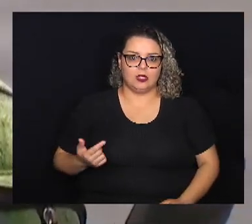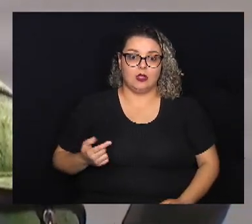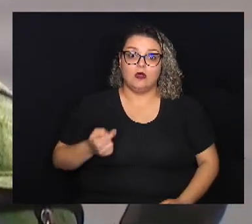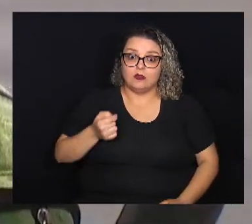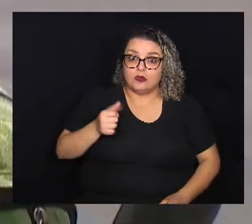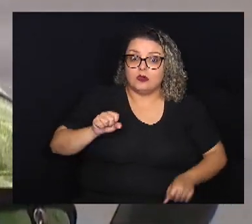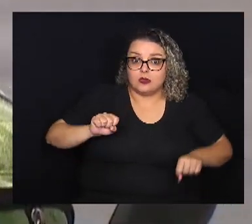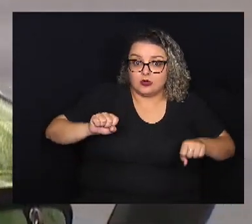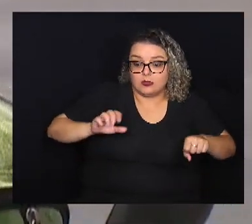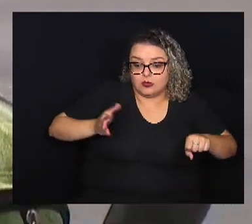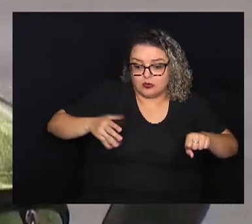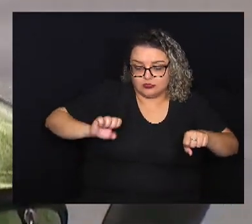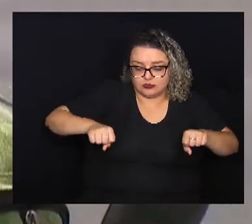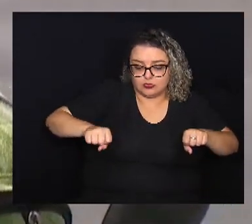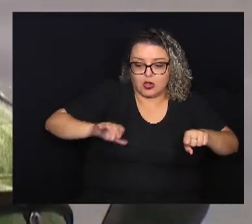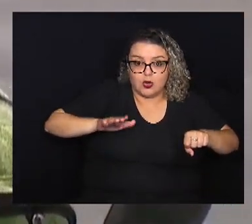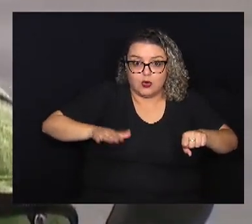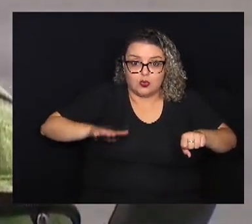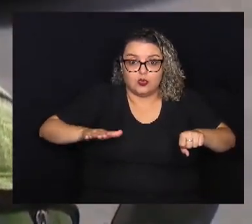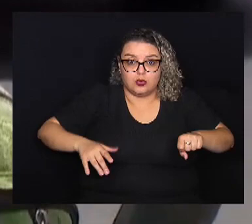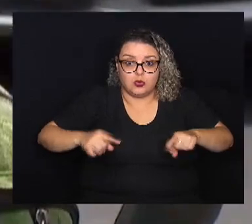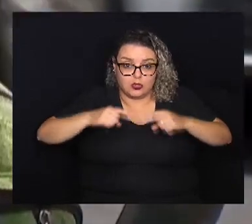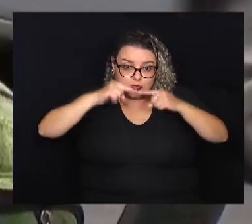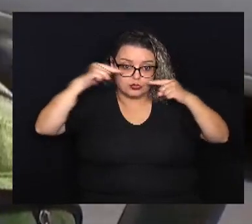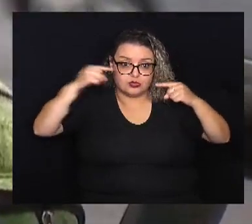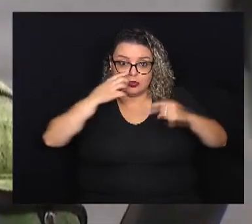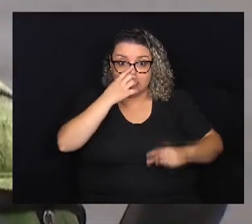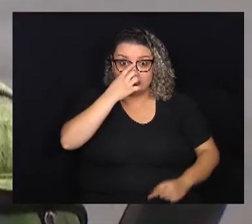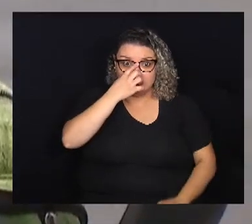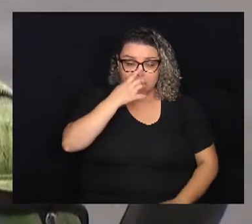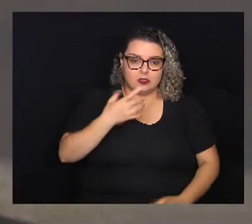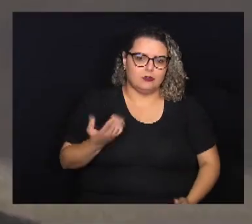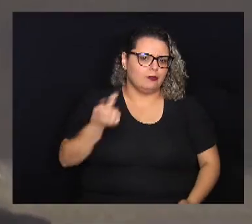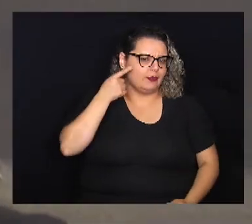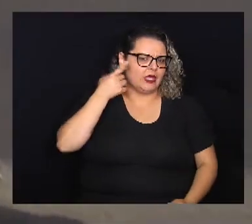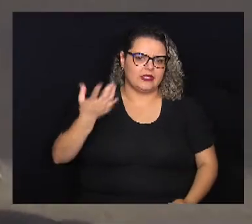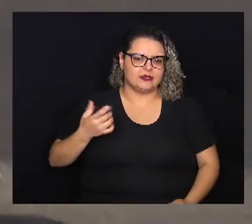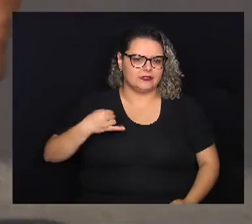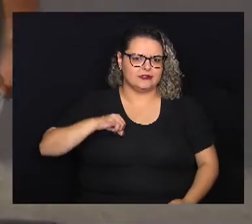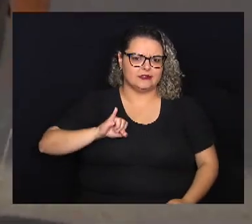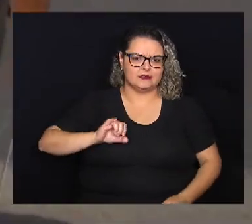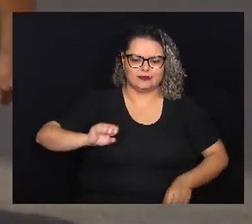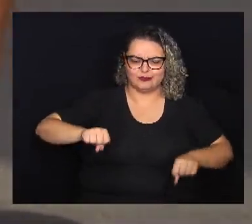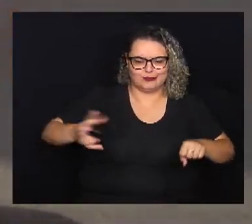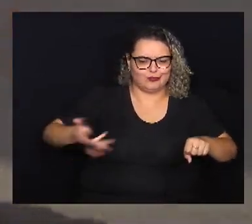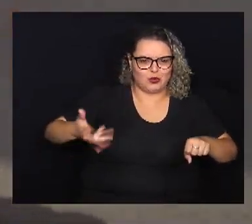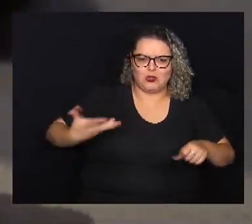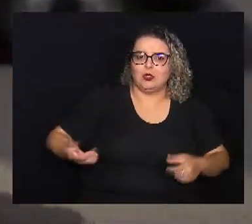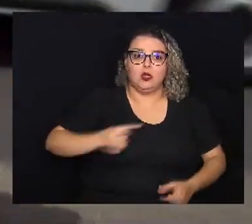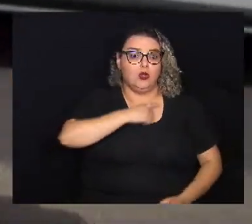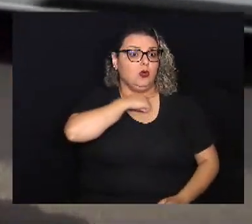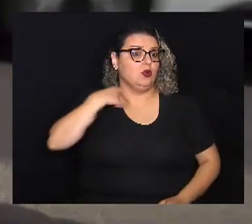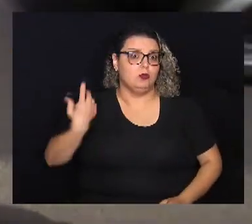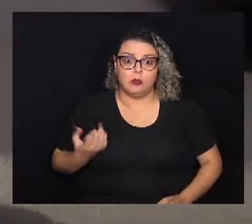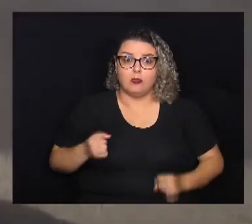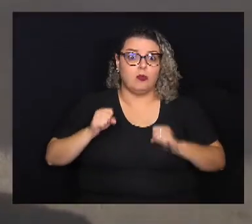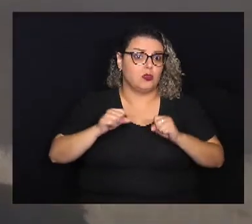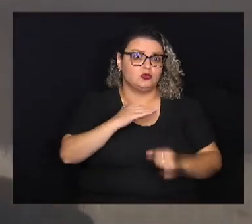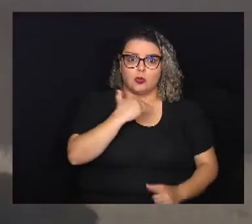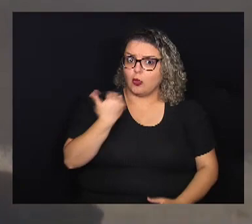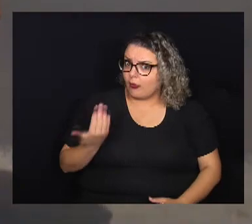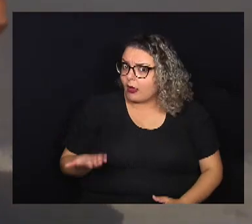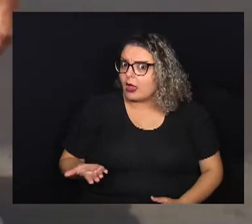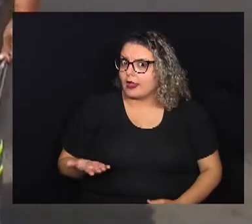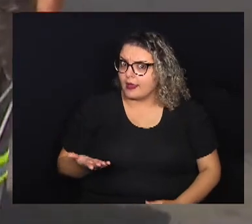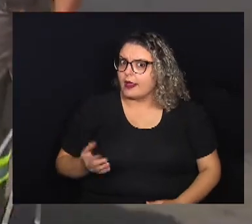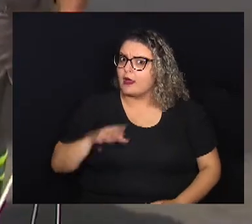parando quando a linha pegou nela. Imagine se é velocidade, corta, isso faz um